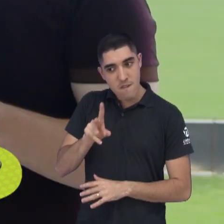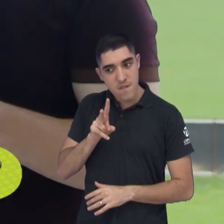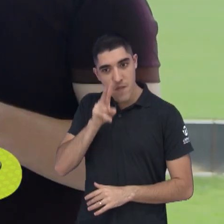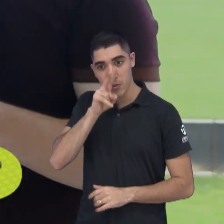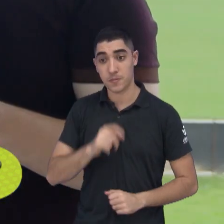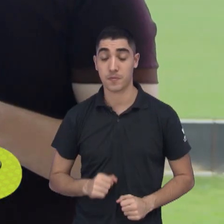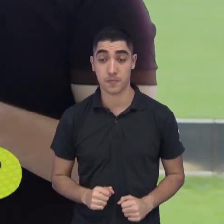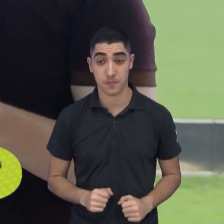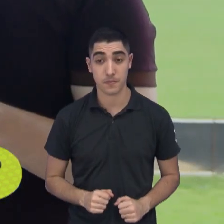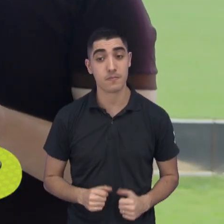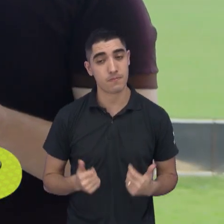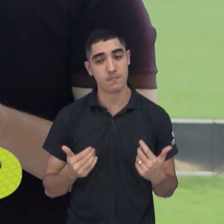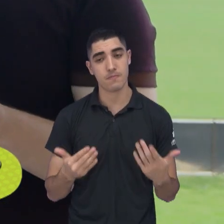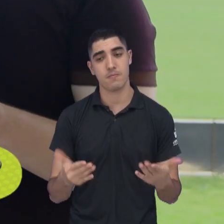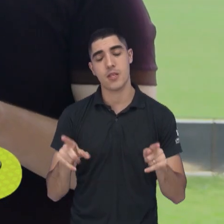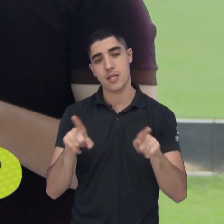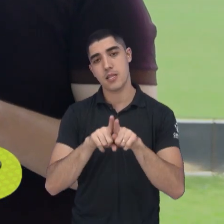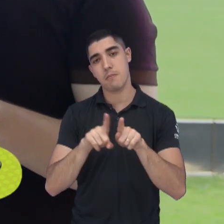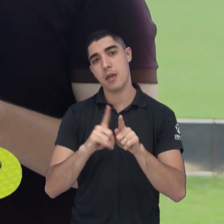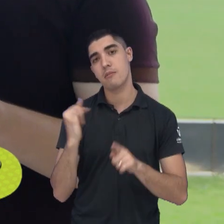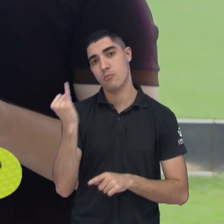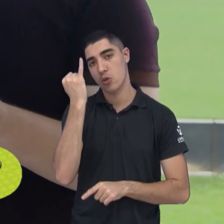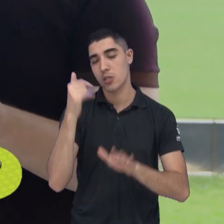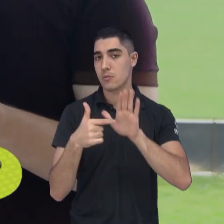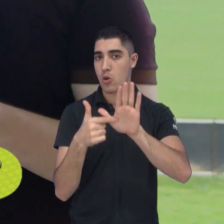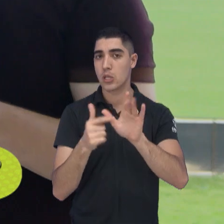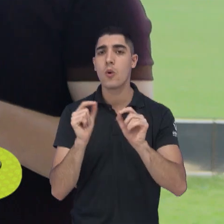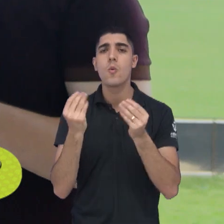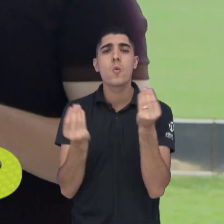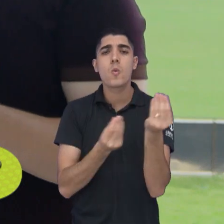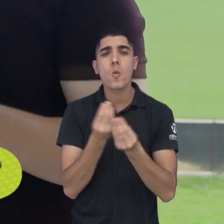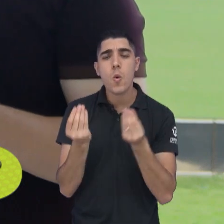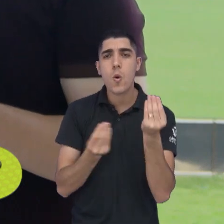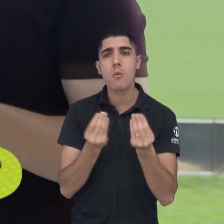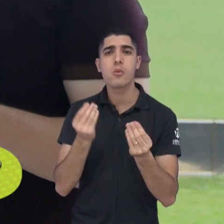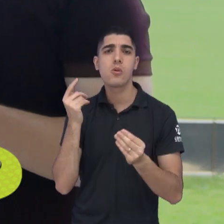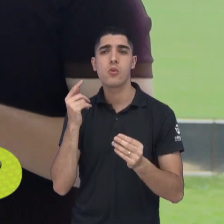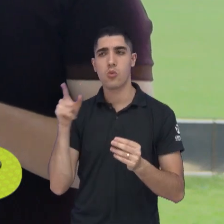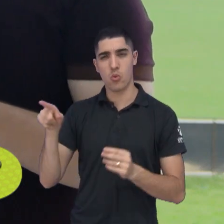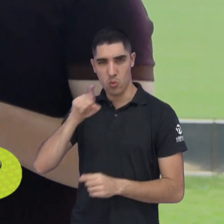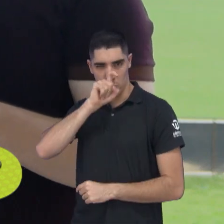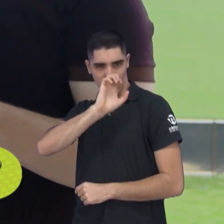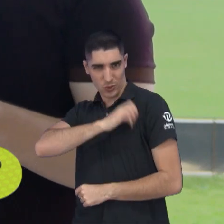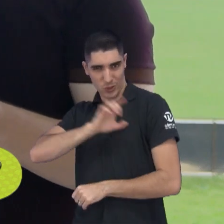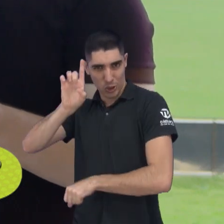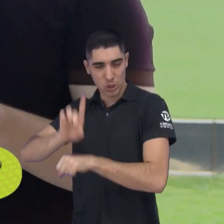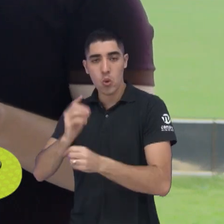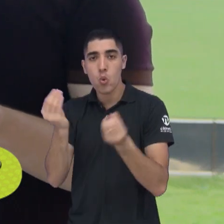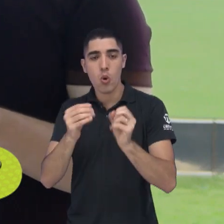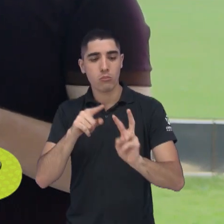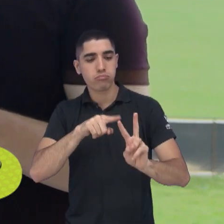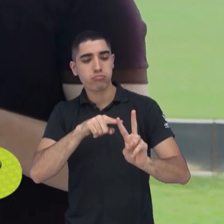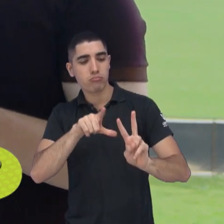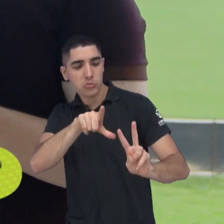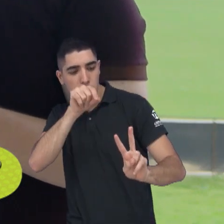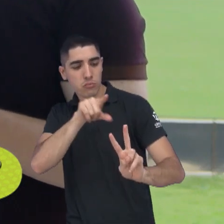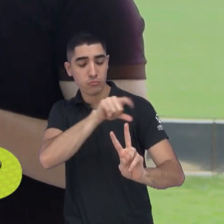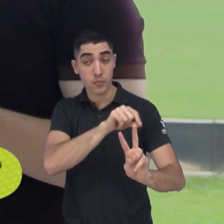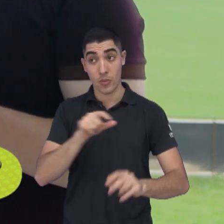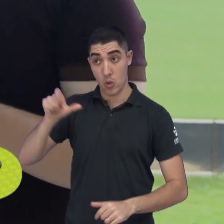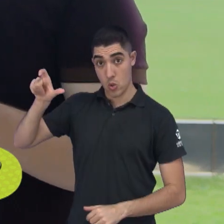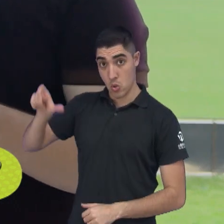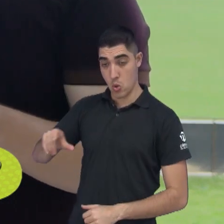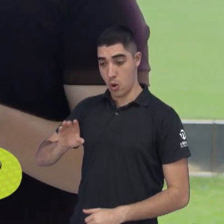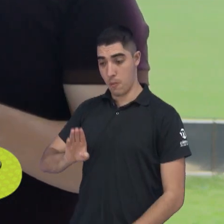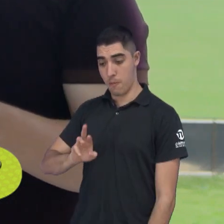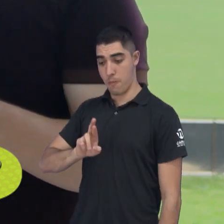É interessante a gente saber também, Vieira, como foi o processo para as duas contratações. O diretor executivo da SAF, o Bruno Casarini, disse